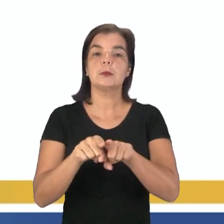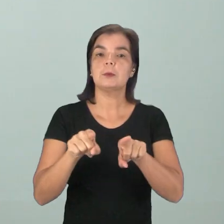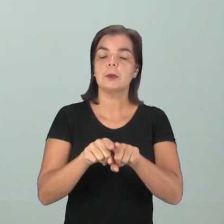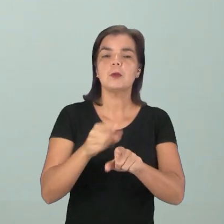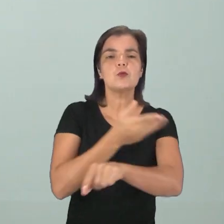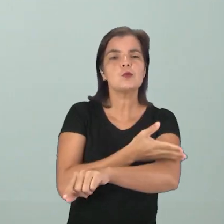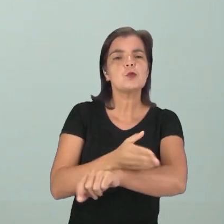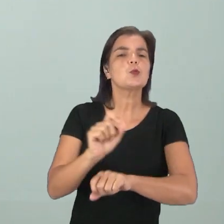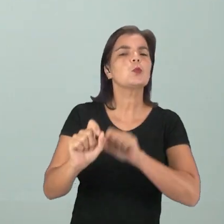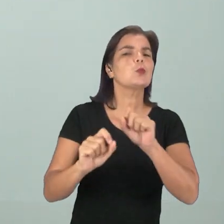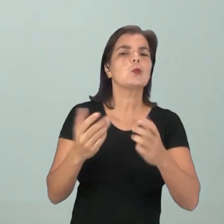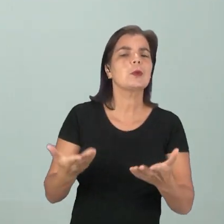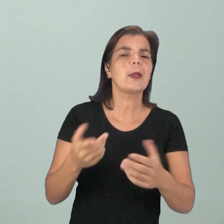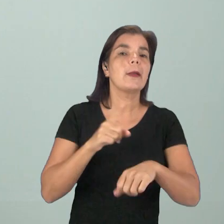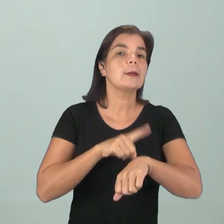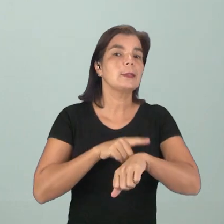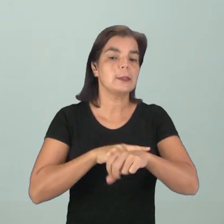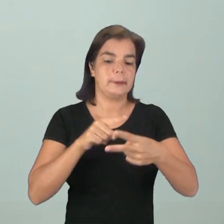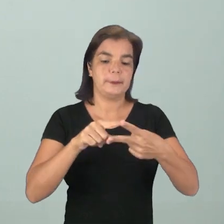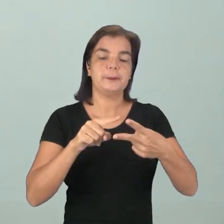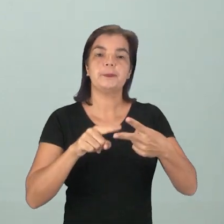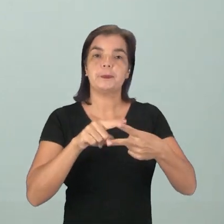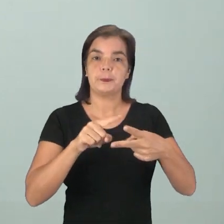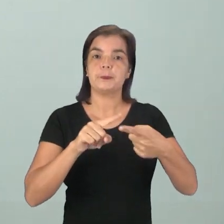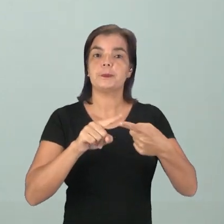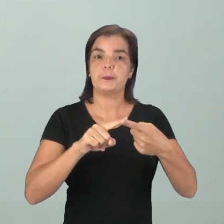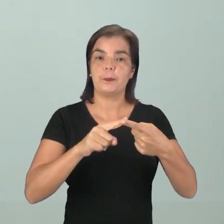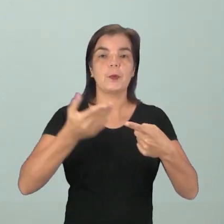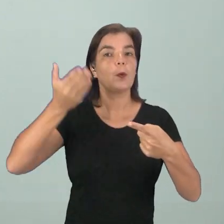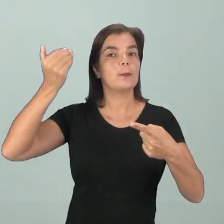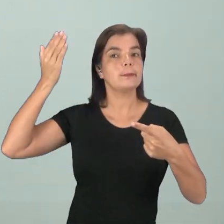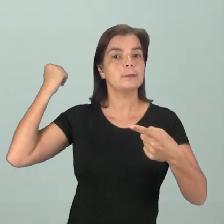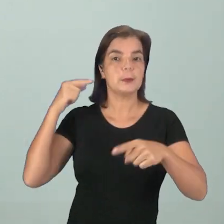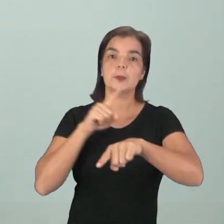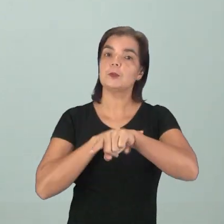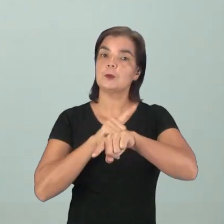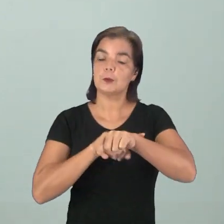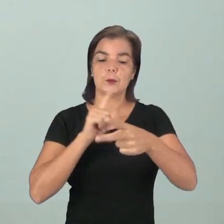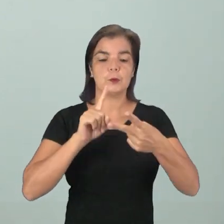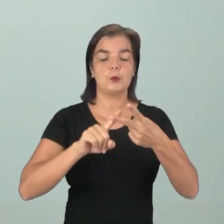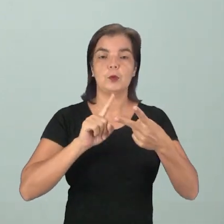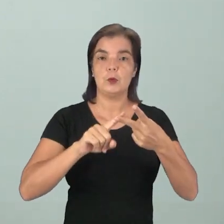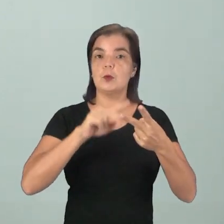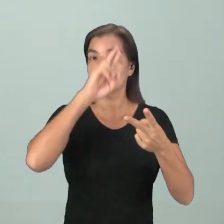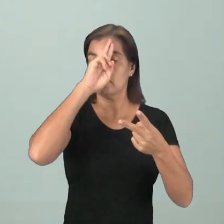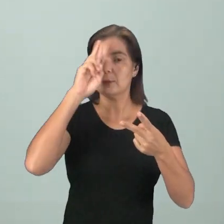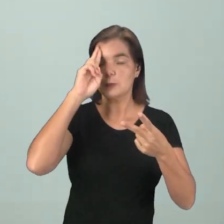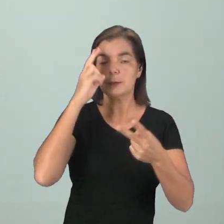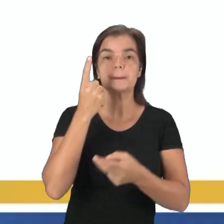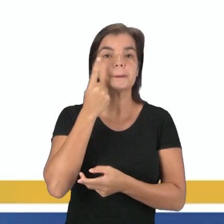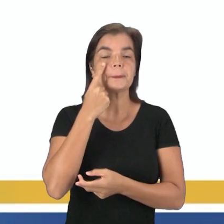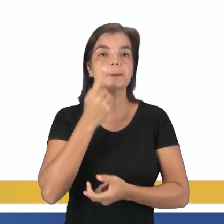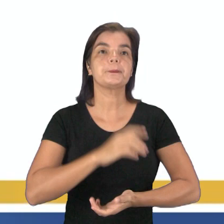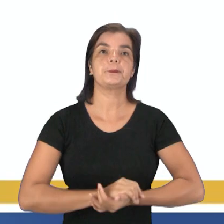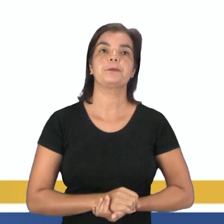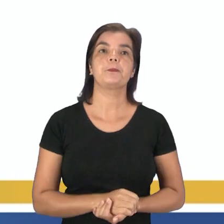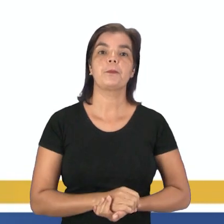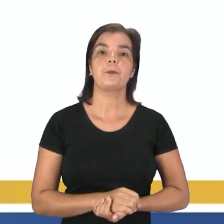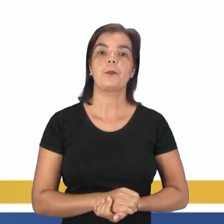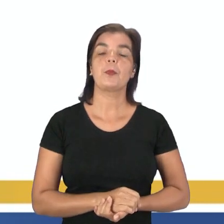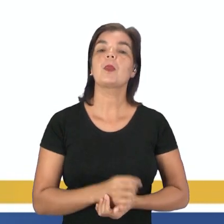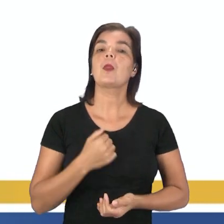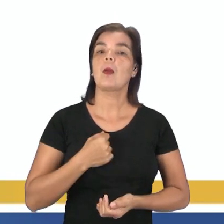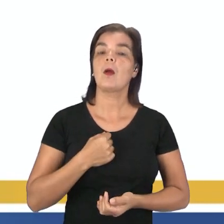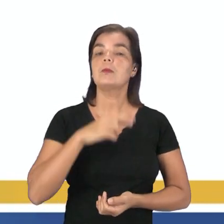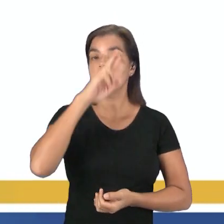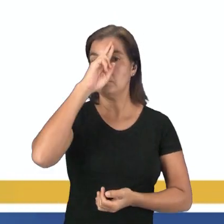gente costuma dividir o tempo em dois tipos, que é o tempo cronológico e o tempo histórico. Observem, a história